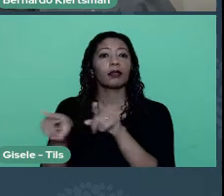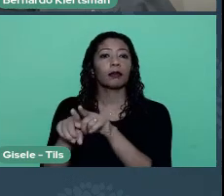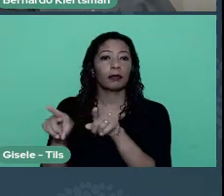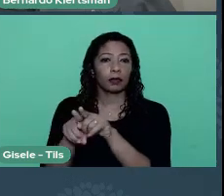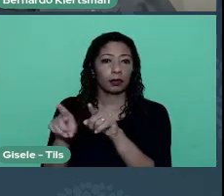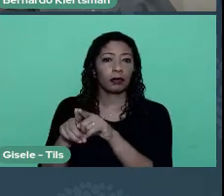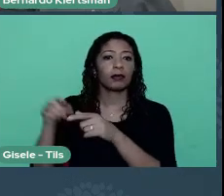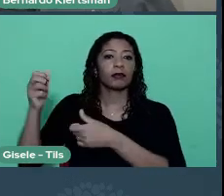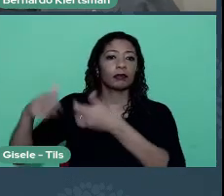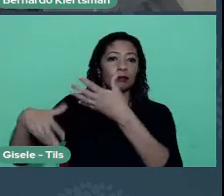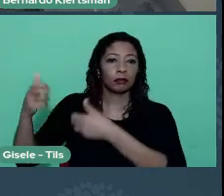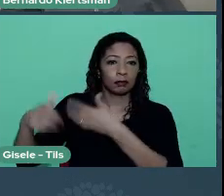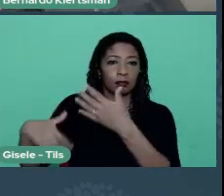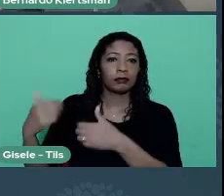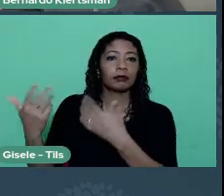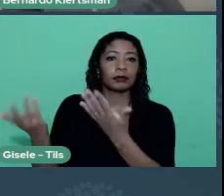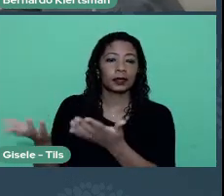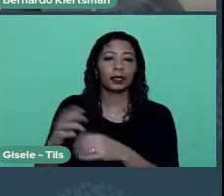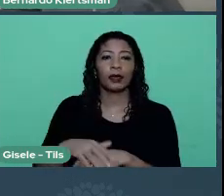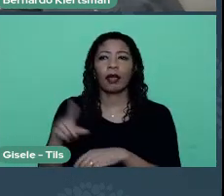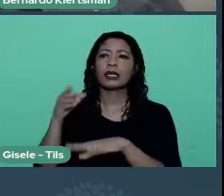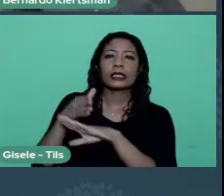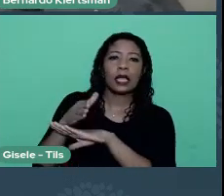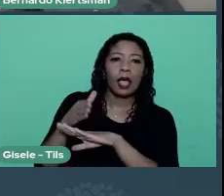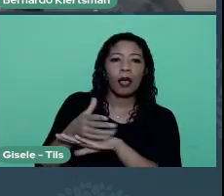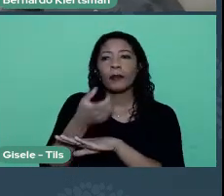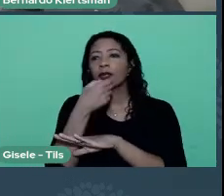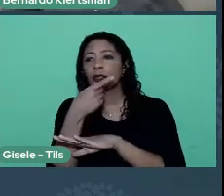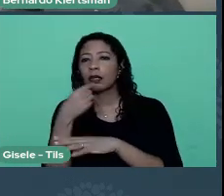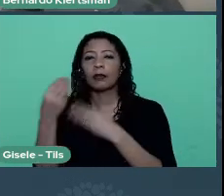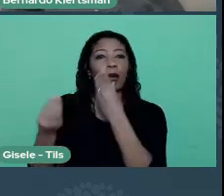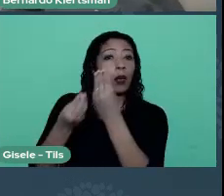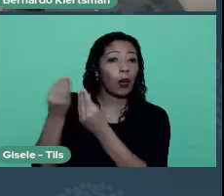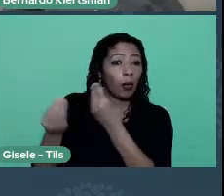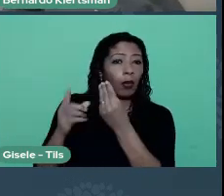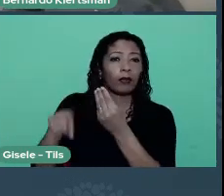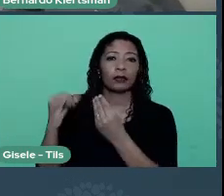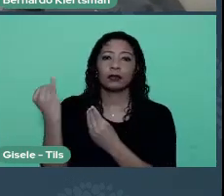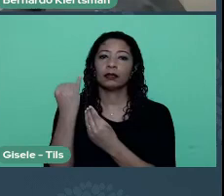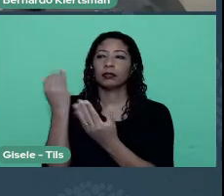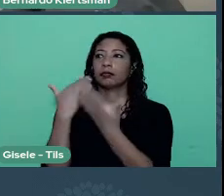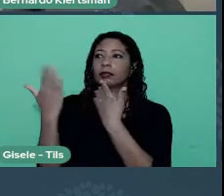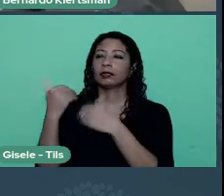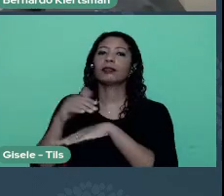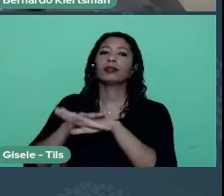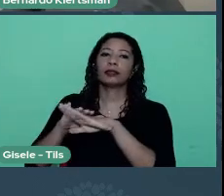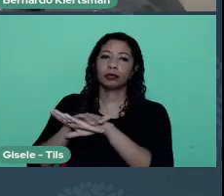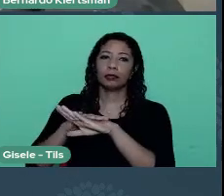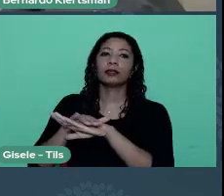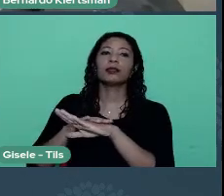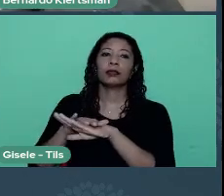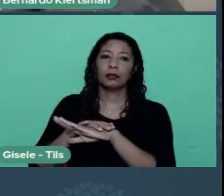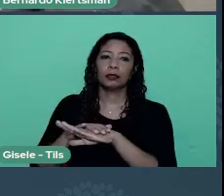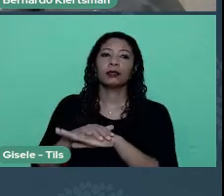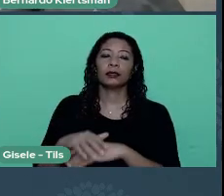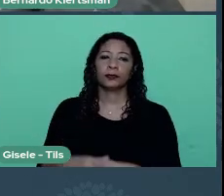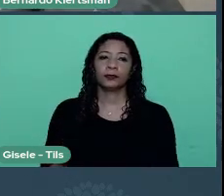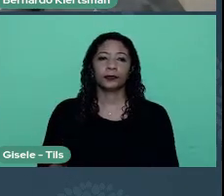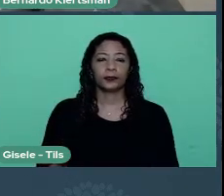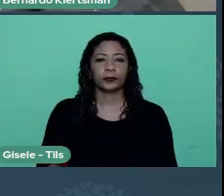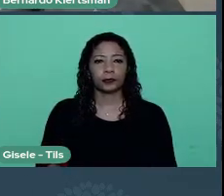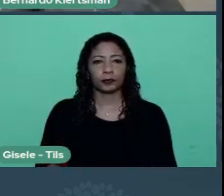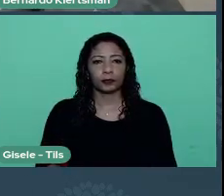dispositivos, acesso ao medicamento, e isso tudo é muito importante a gente saber se as coisas estão indo do jeito que a gente